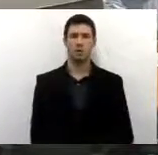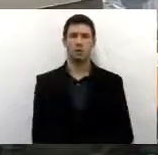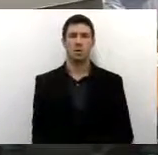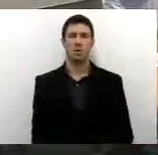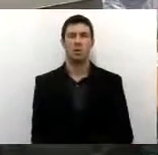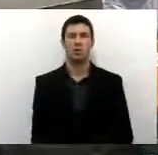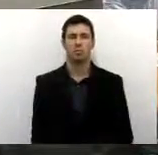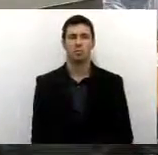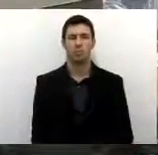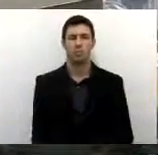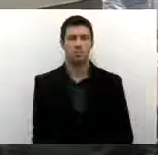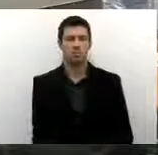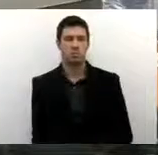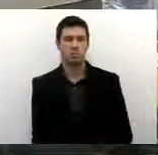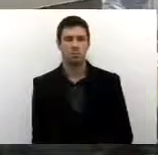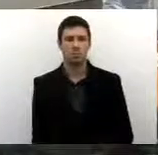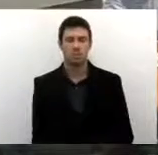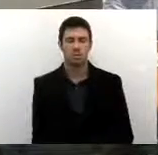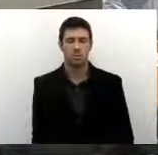Aproveitar.